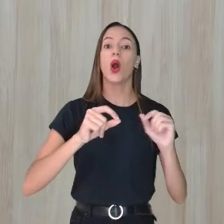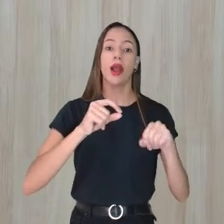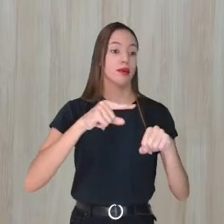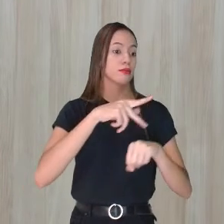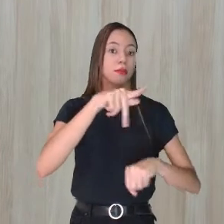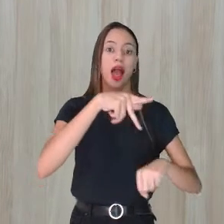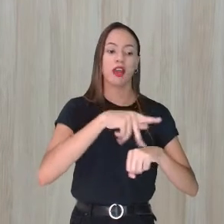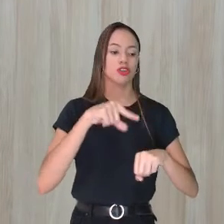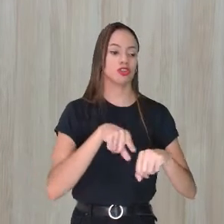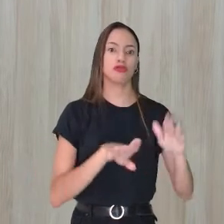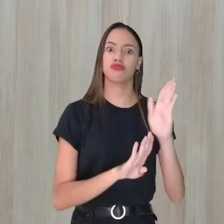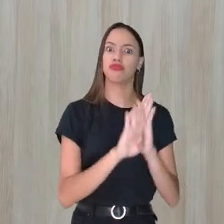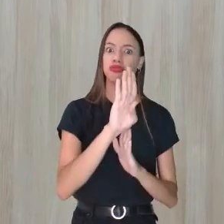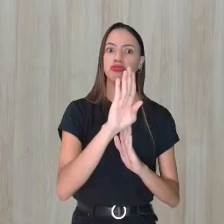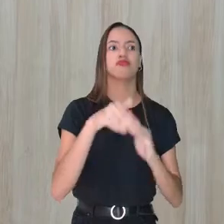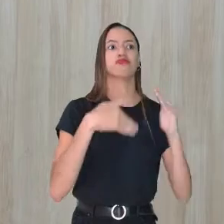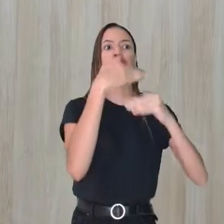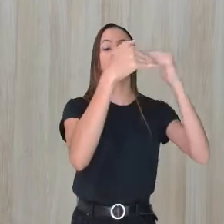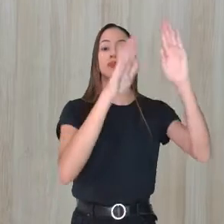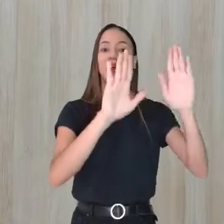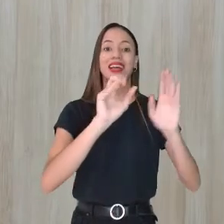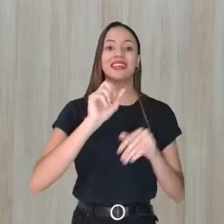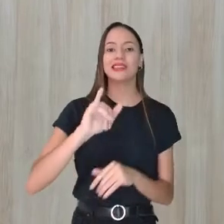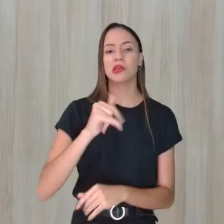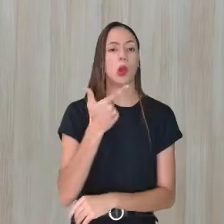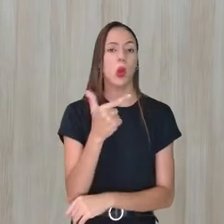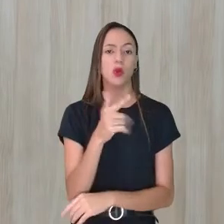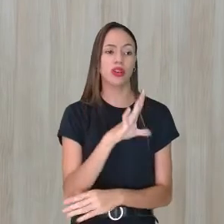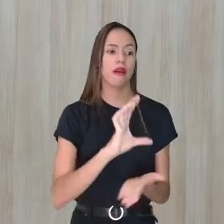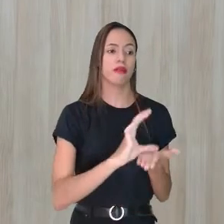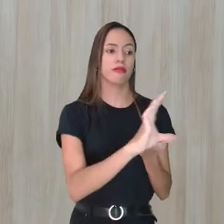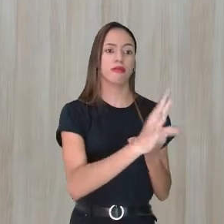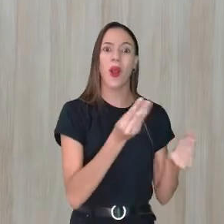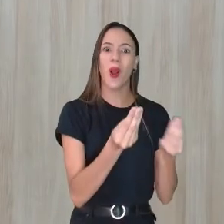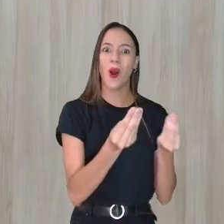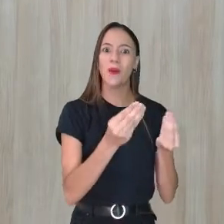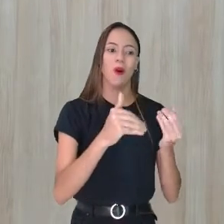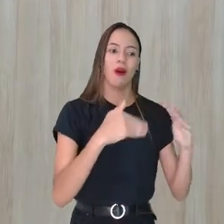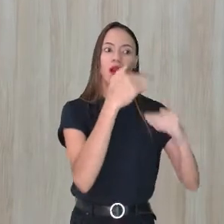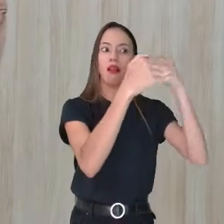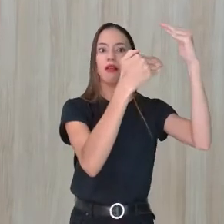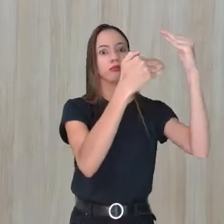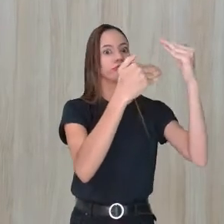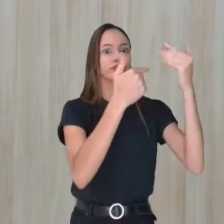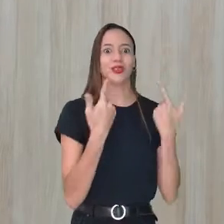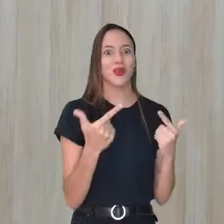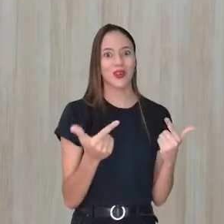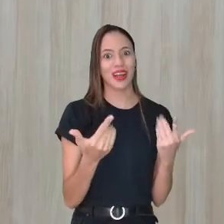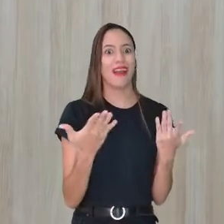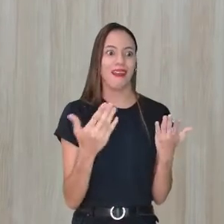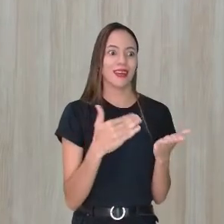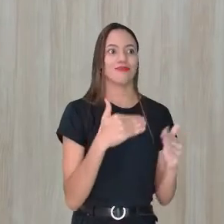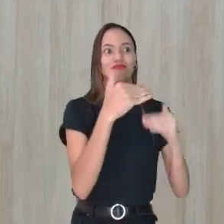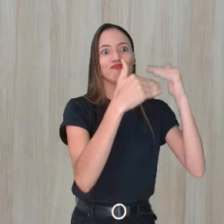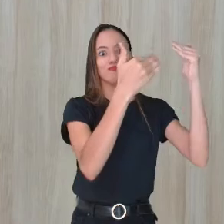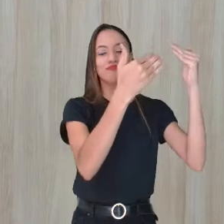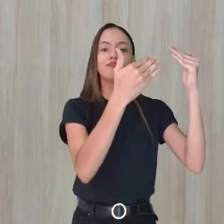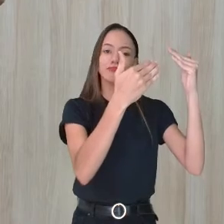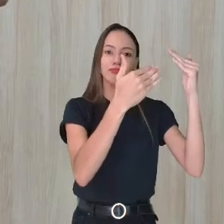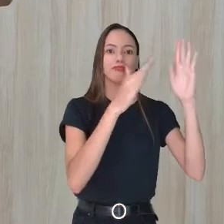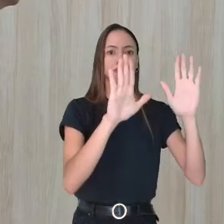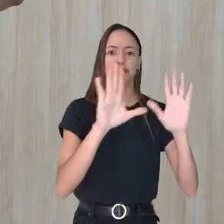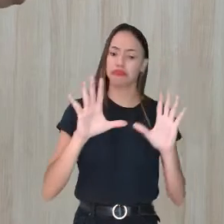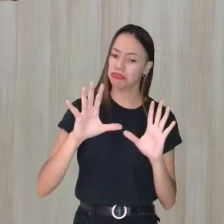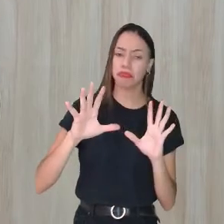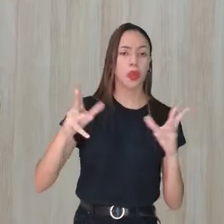se não investe na educação do povo, não há crescimento. Então, é isso aí. Então, é um consenso global. Não precisa